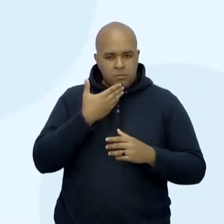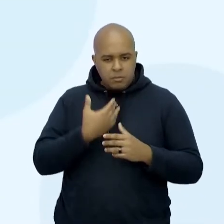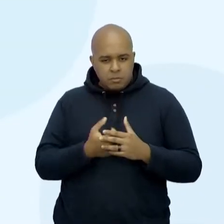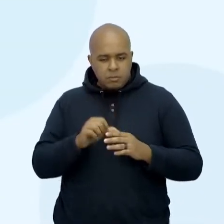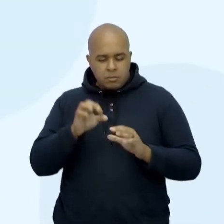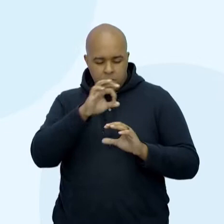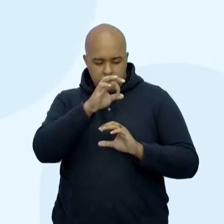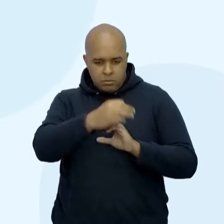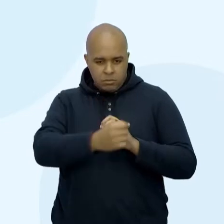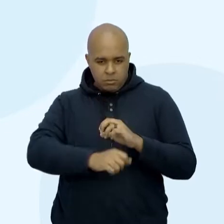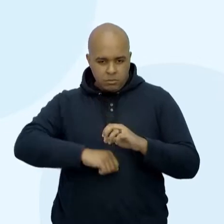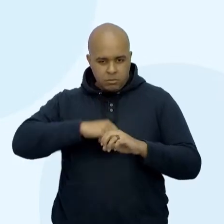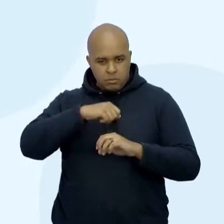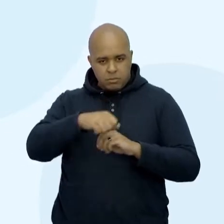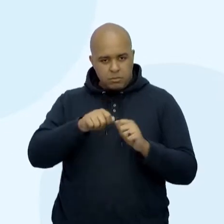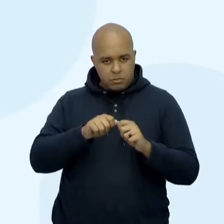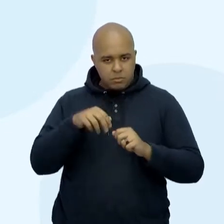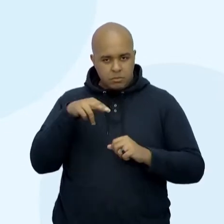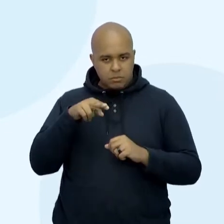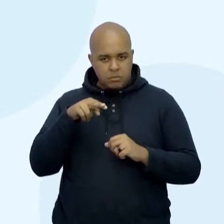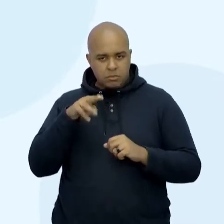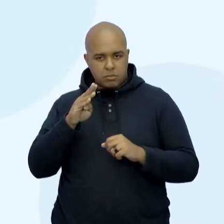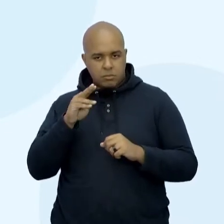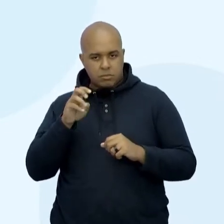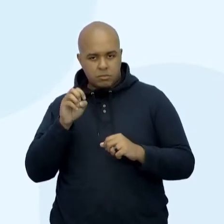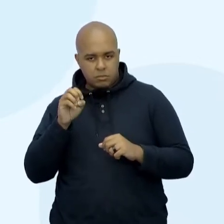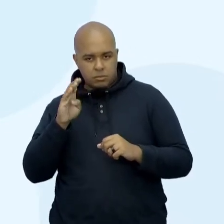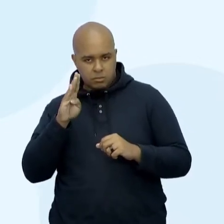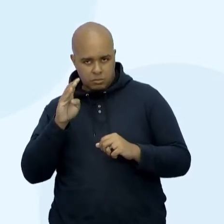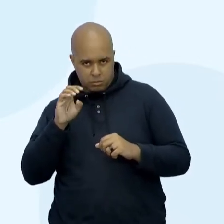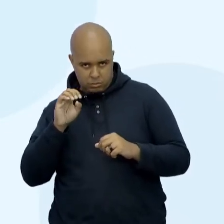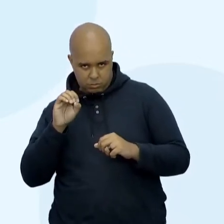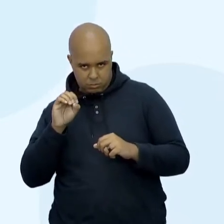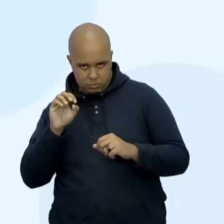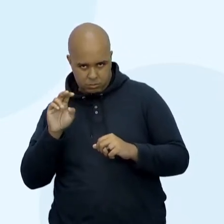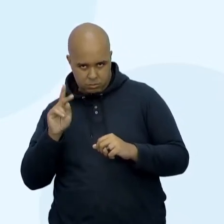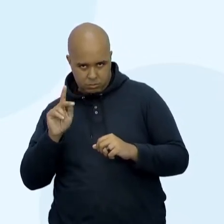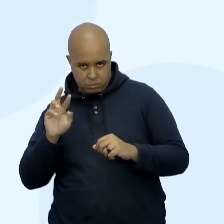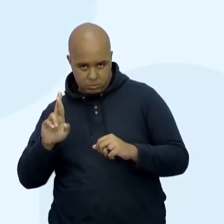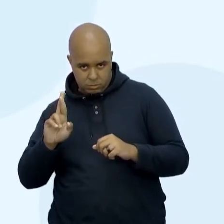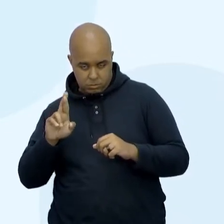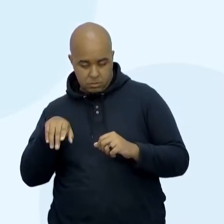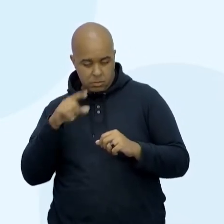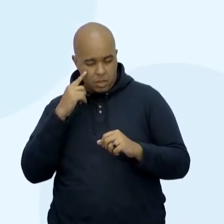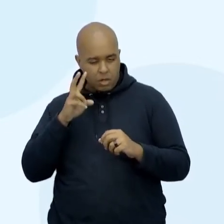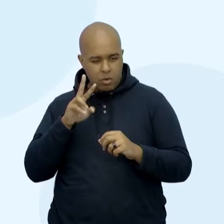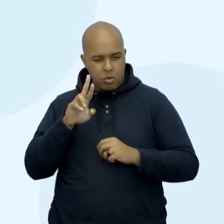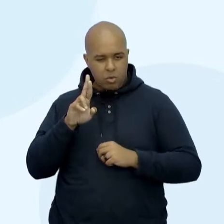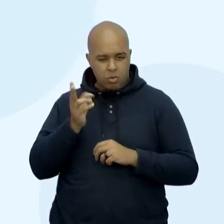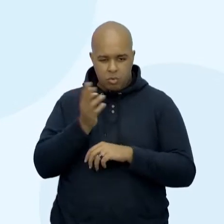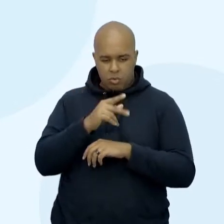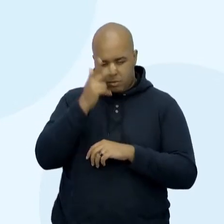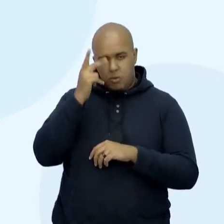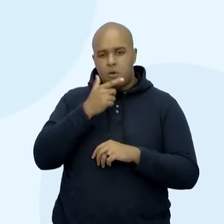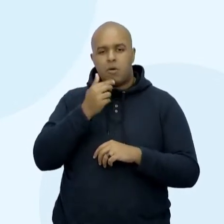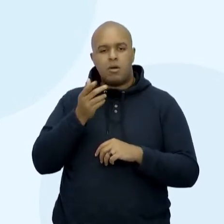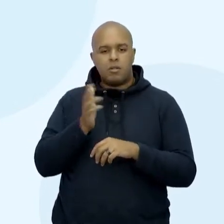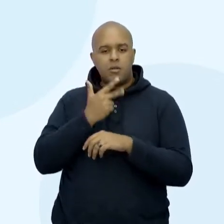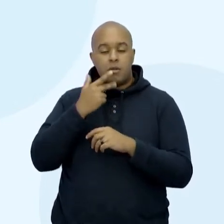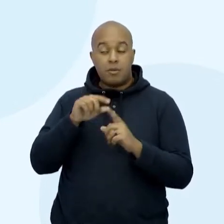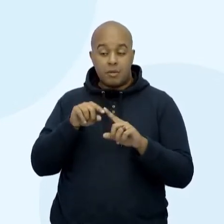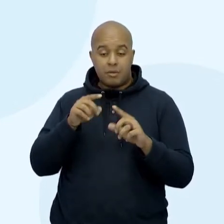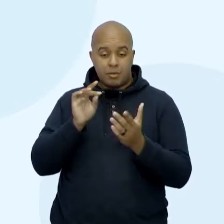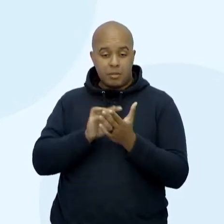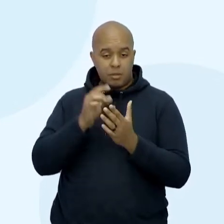esse modelo atômico, que foi o Bohr. Então, o Bohr falou o seguinte, é quase igual o Rutherford falou, só que, na verdade,